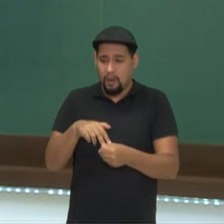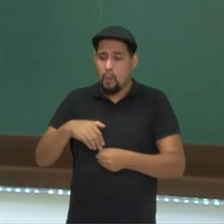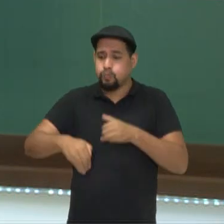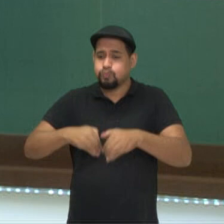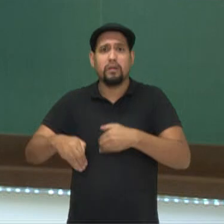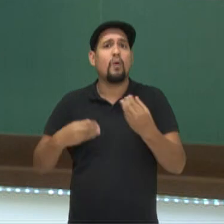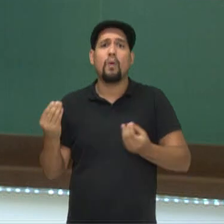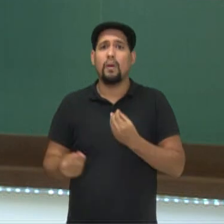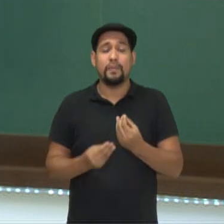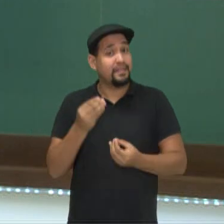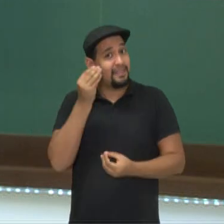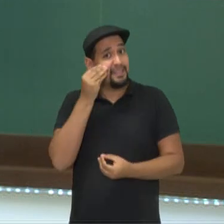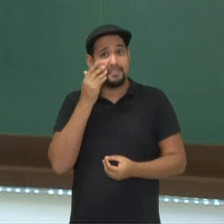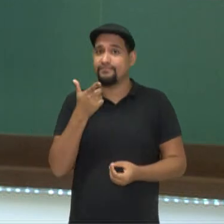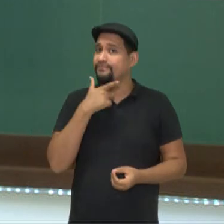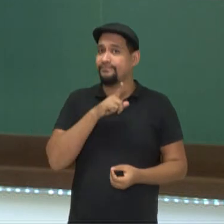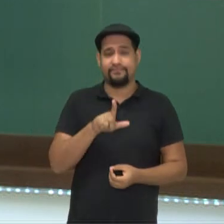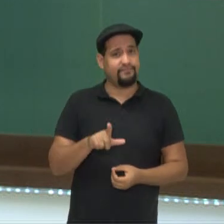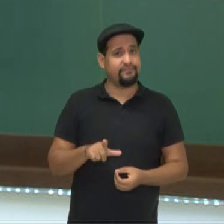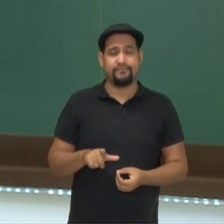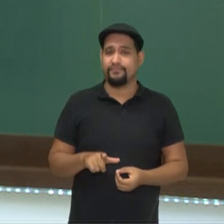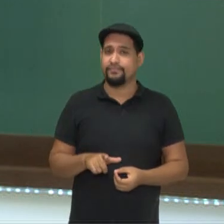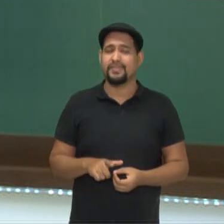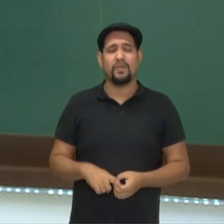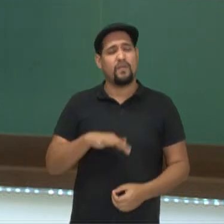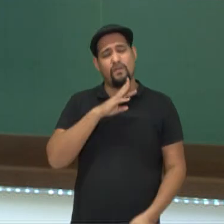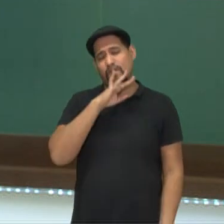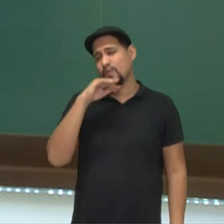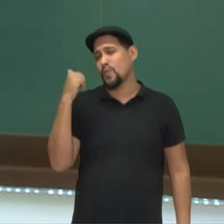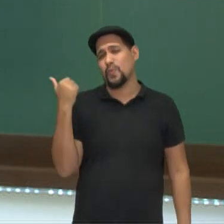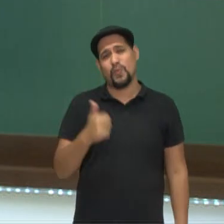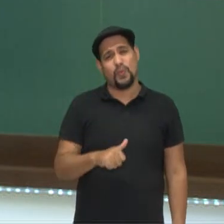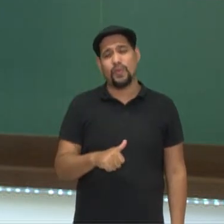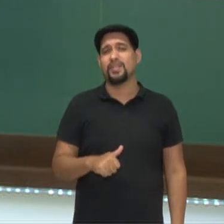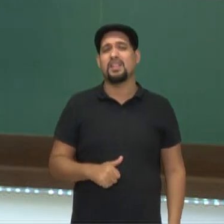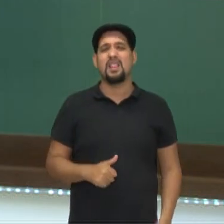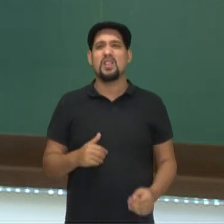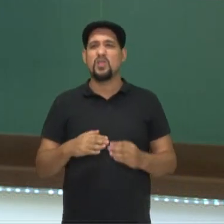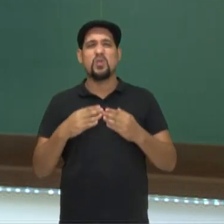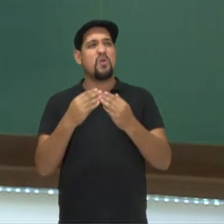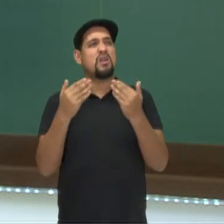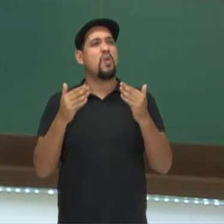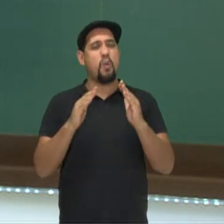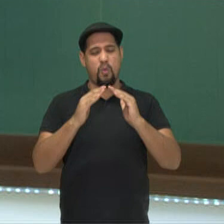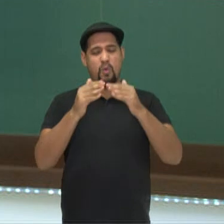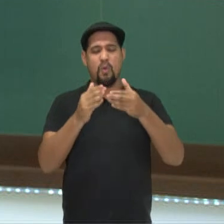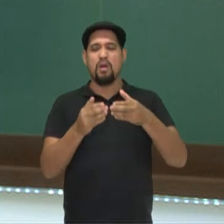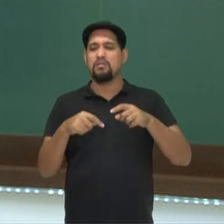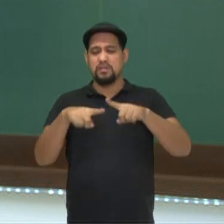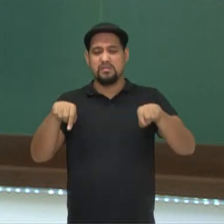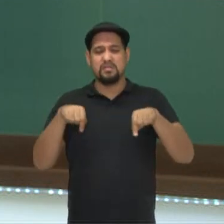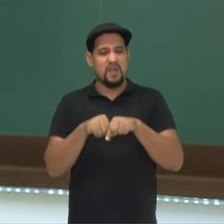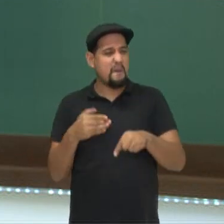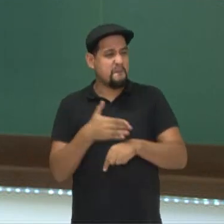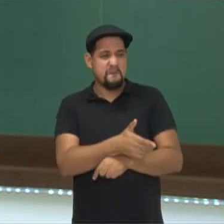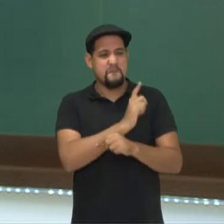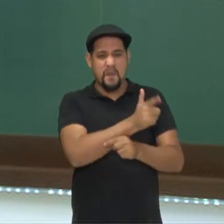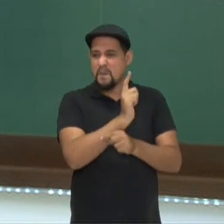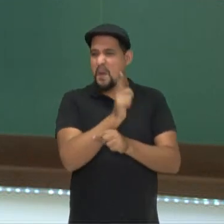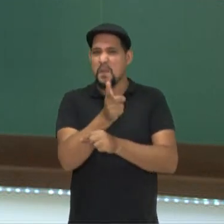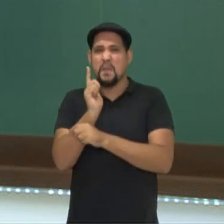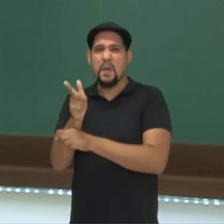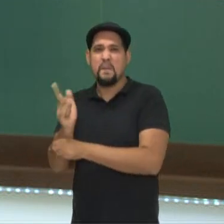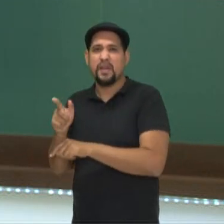eles tentaram, mas não conseguiram. Foi horrível, ele entrou em salas, começou, a atirar, queimar roupa, e